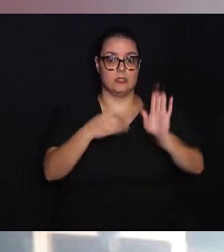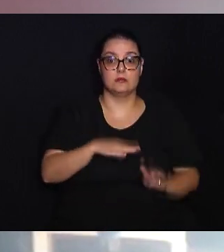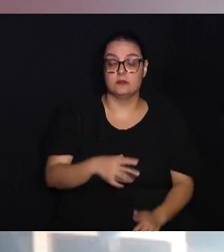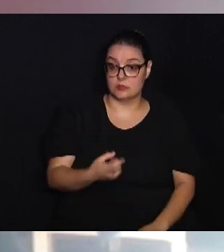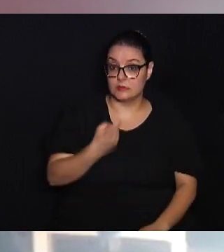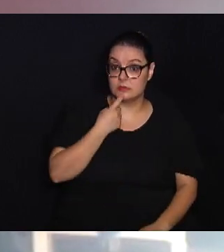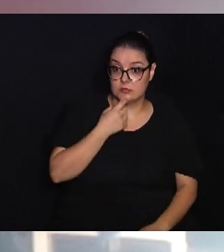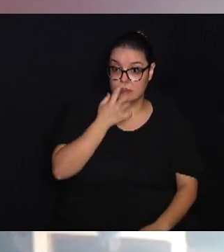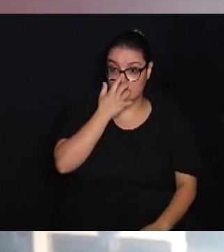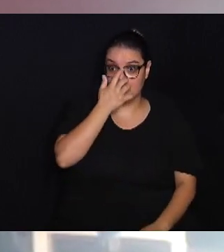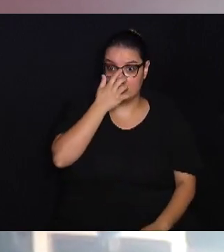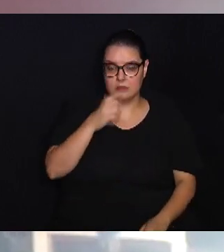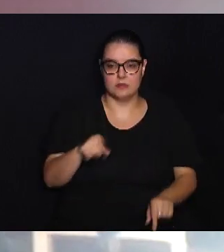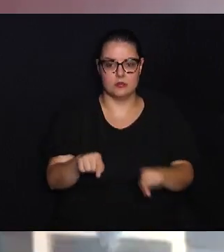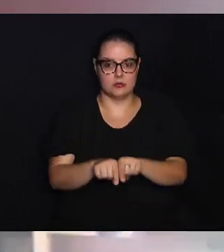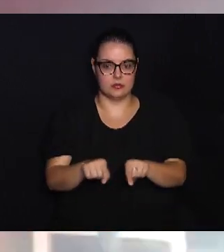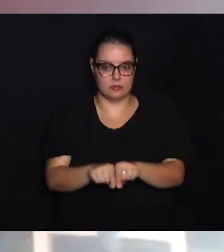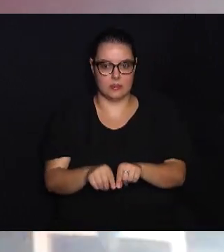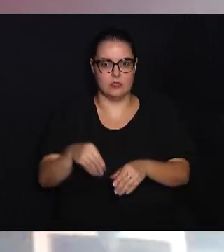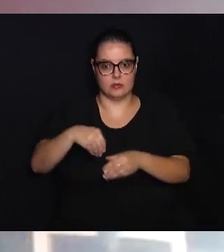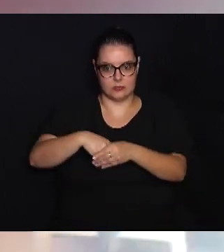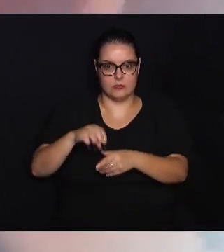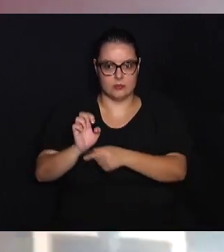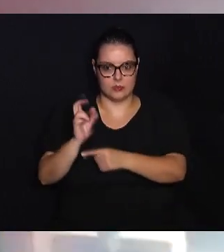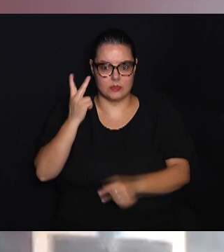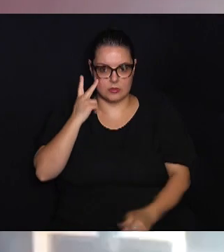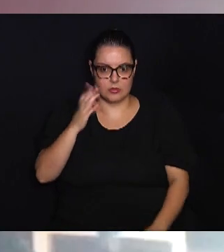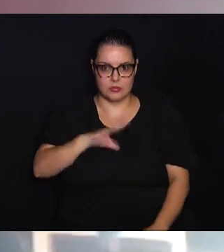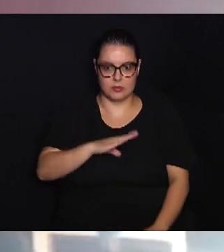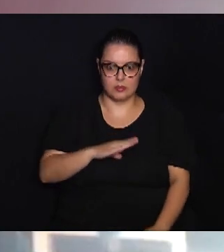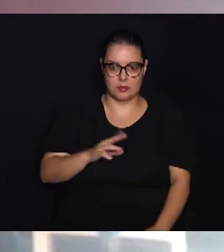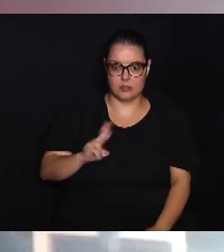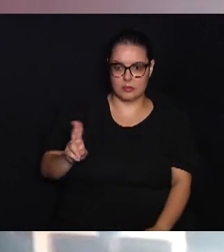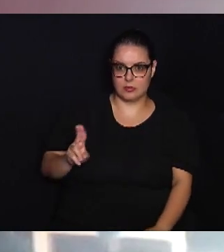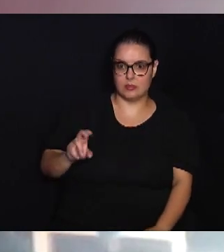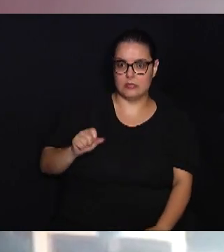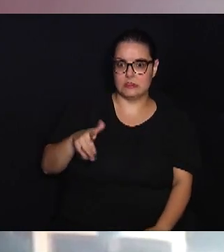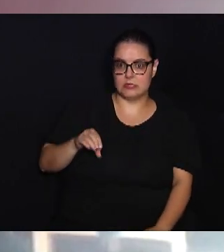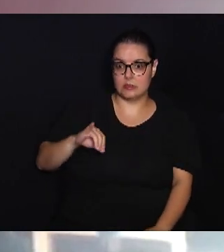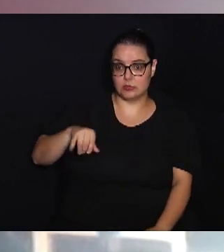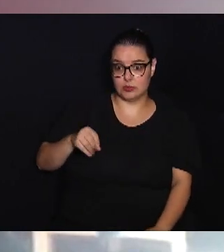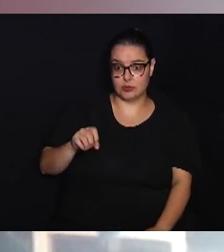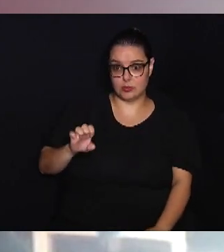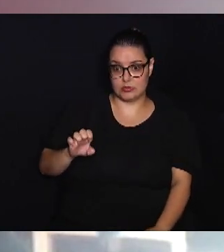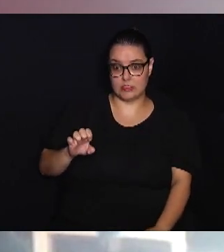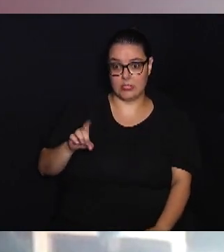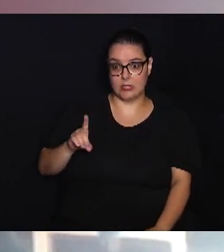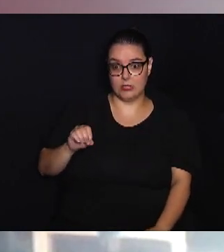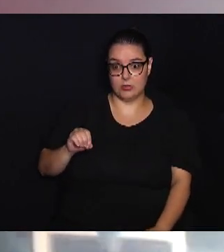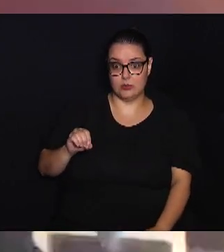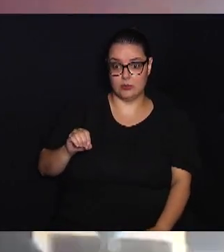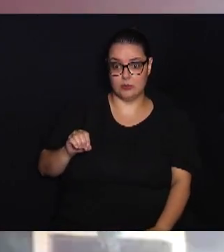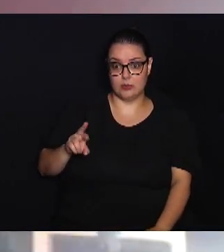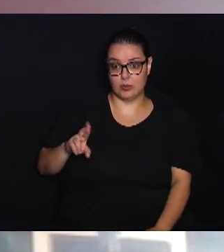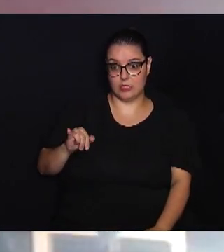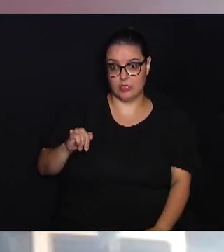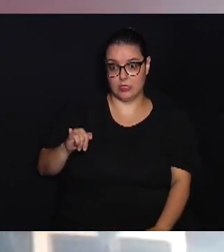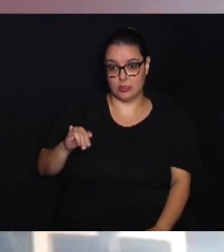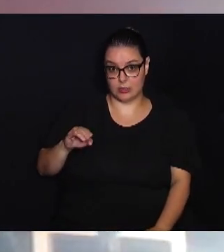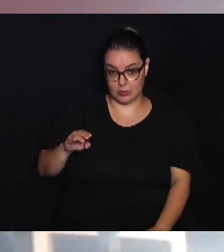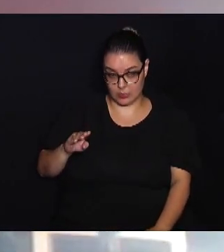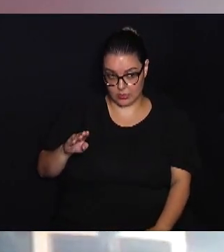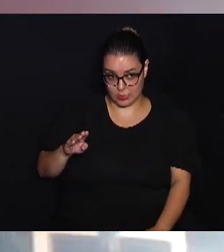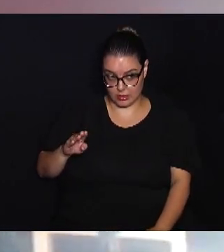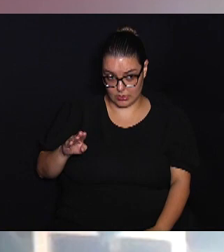marcas né na cidade de Campinas também estou eu sou do interior de São Paulo sou de uma cidade chamada São José do Rio Preto na verdade ao lado de